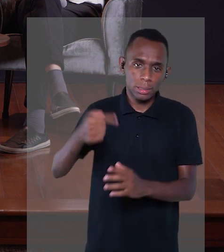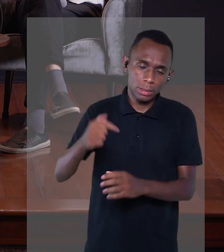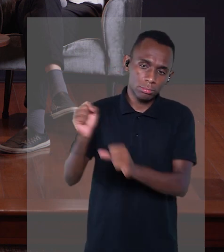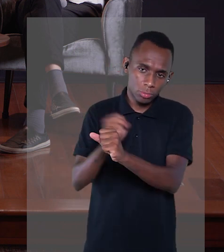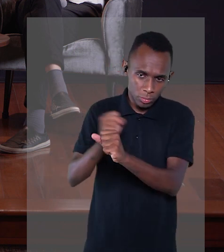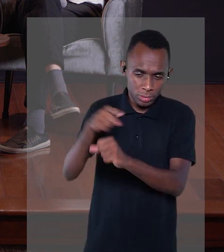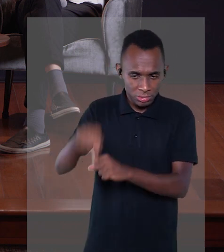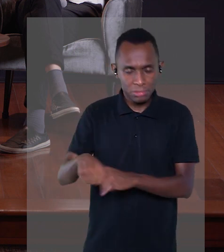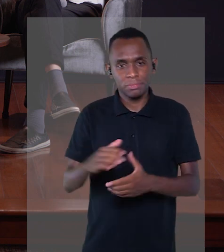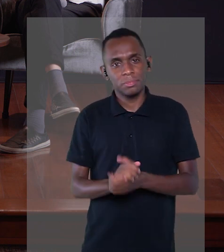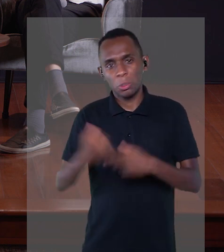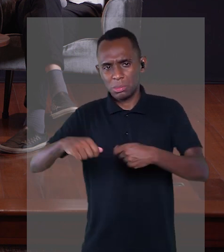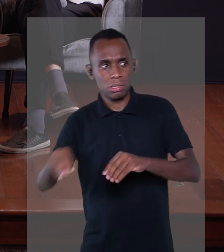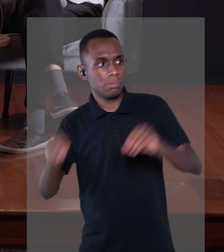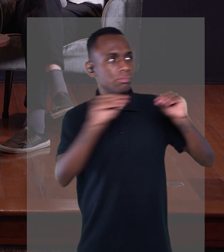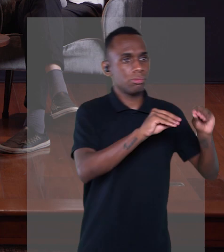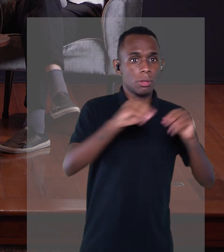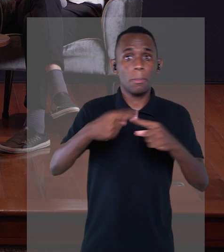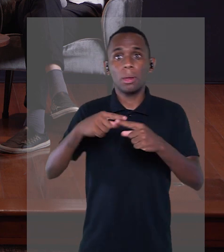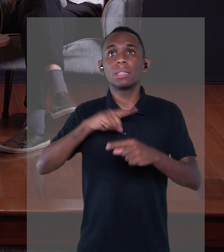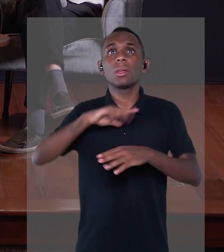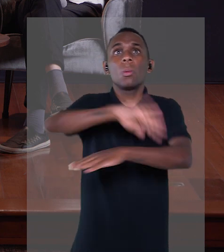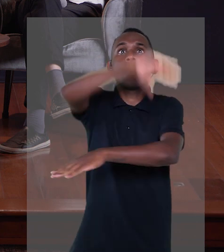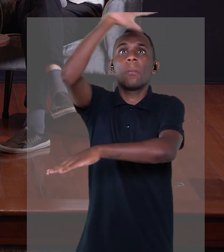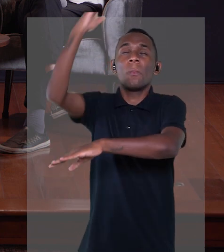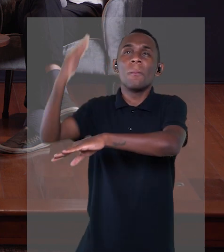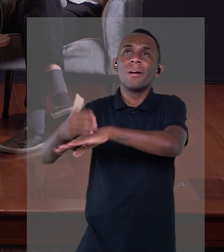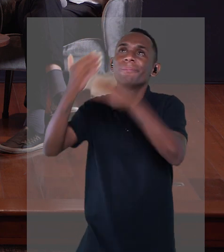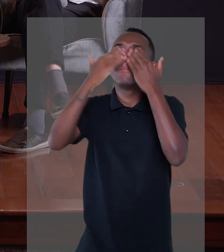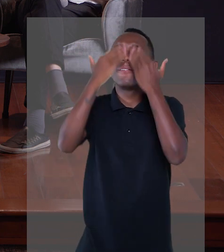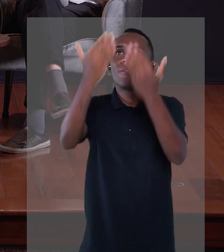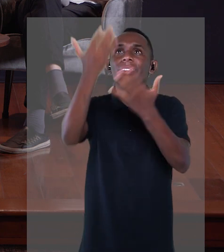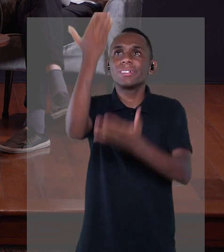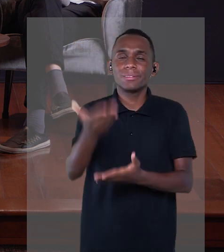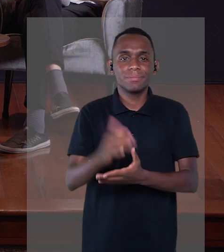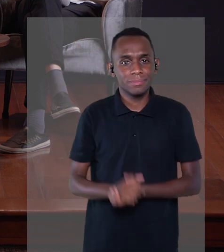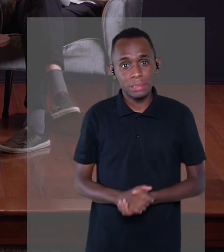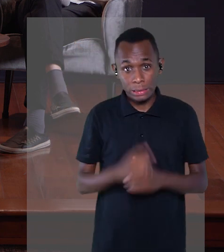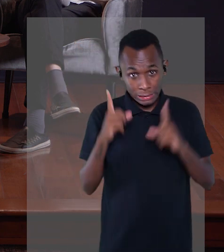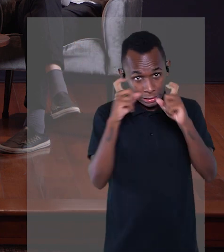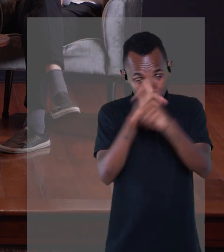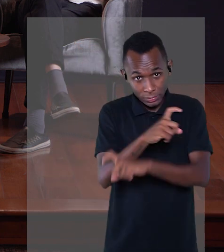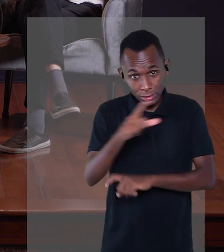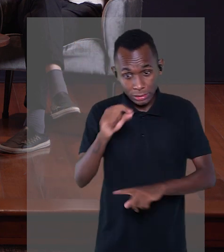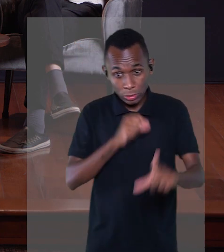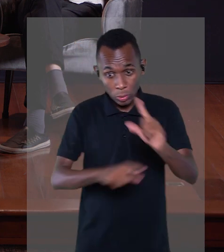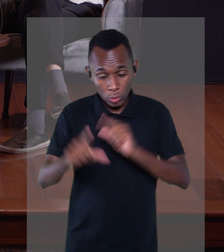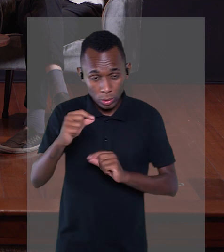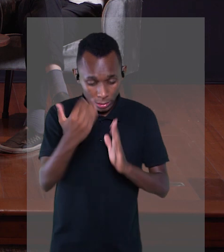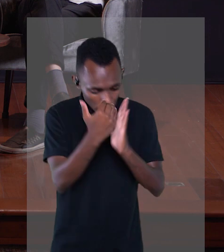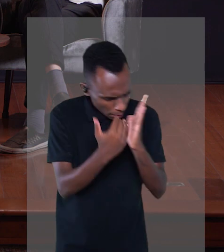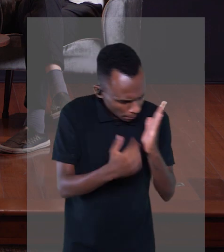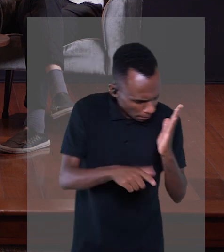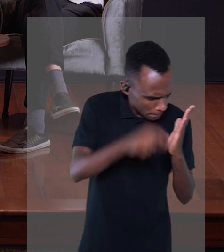não preciso mais. Já tem um mar aqui na minha frente. Não, tá difícil de escolher quais são as melhores